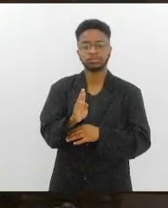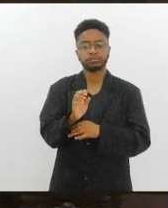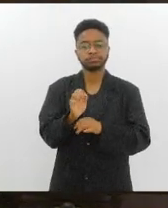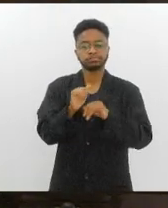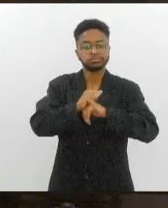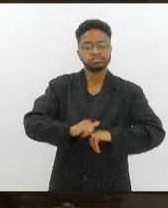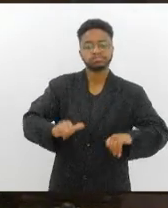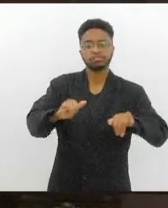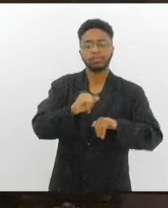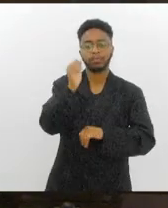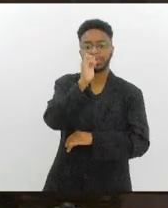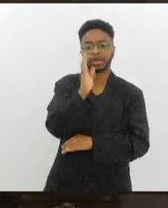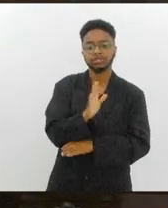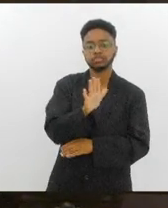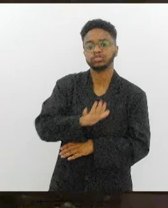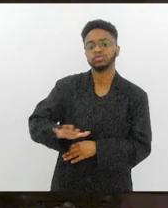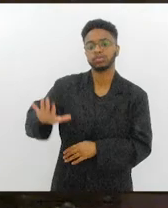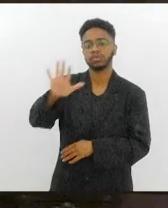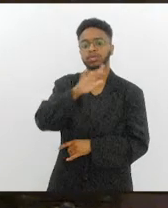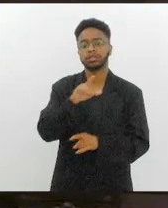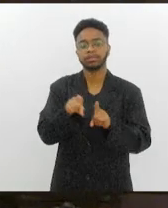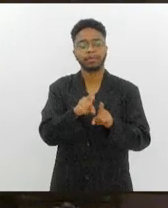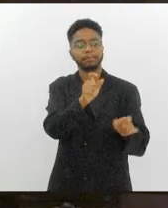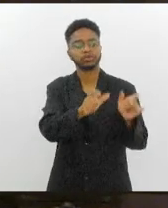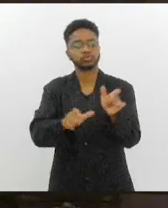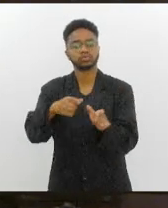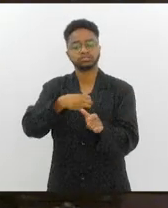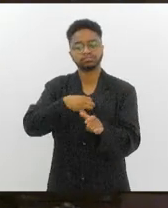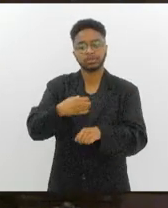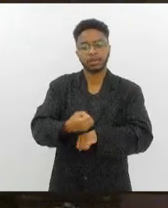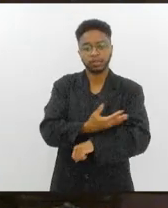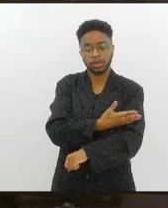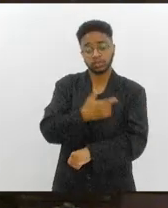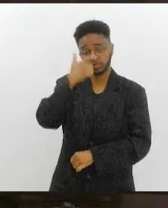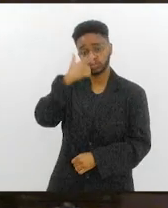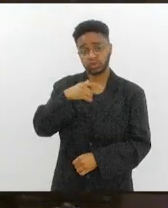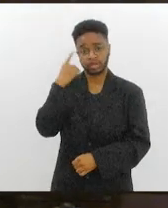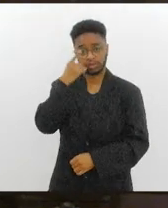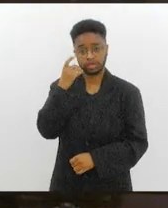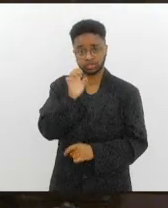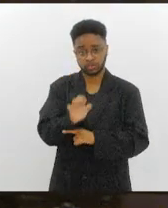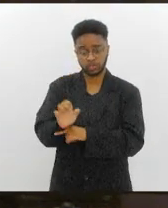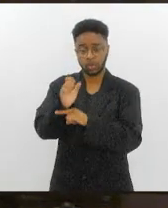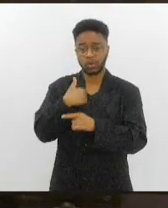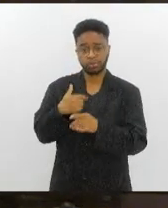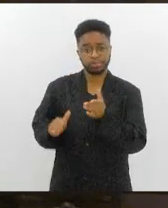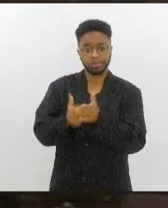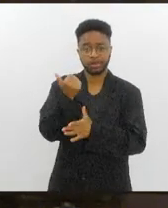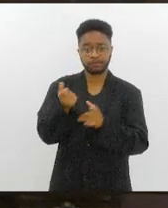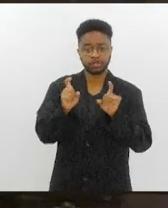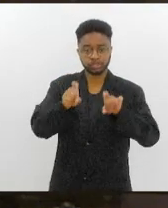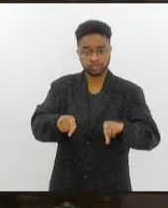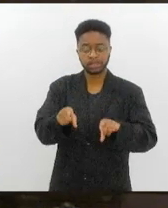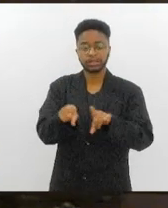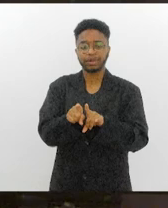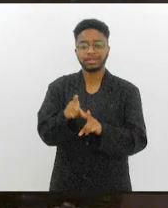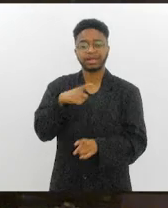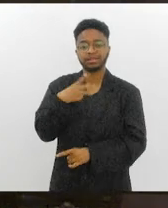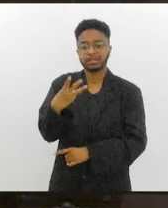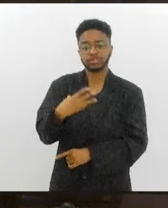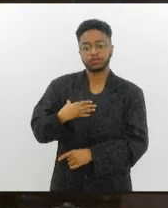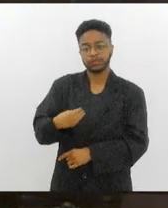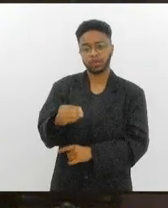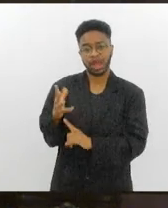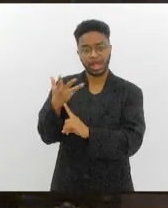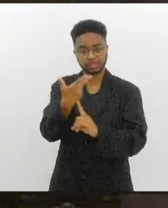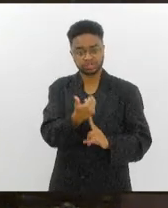emociona tanta gente. Eu, como deputada estadual que sou, assim que cheguei, eu estou no meu primeiro mandato, mãe de três artistas,